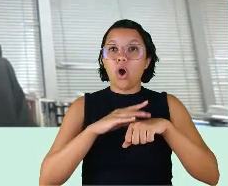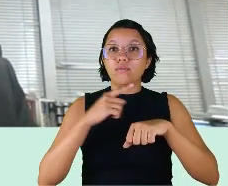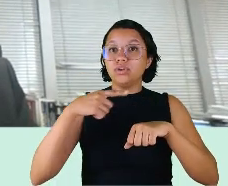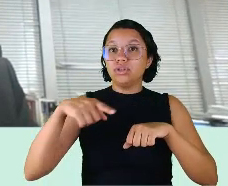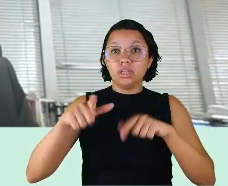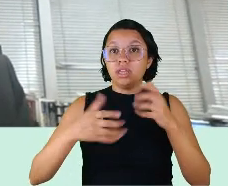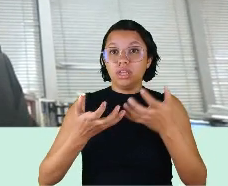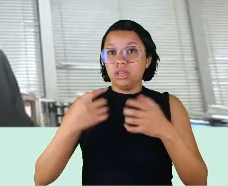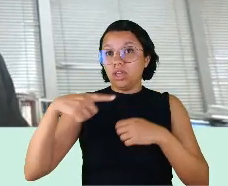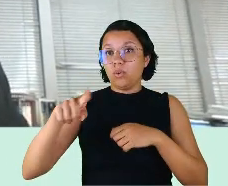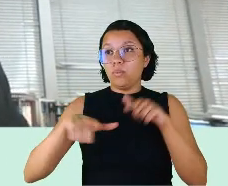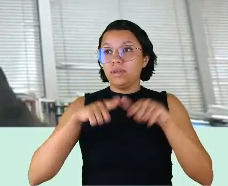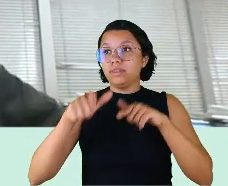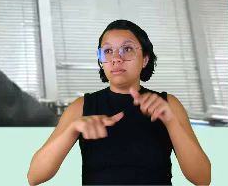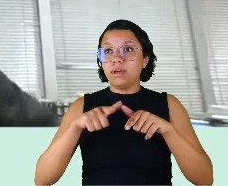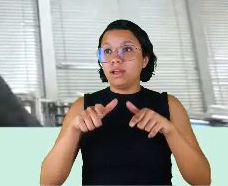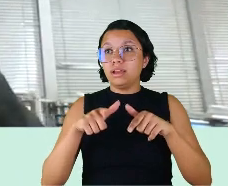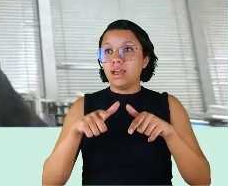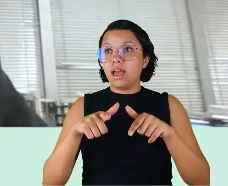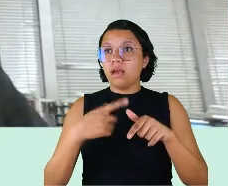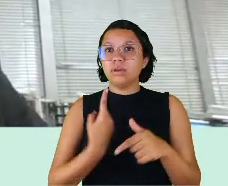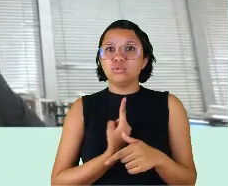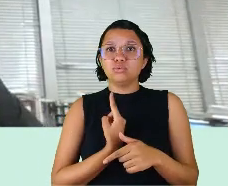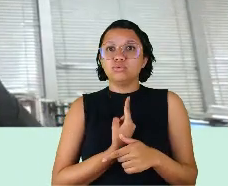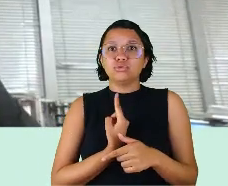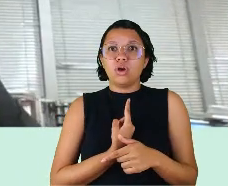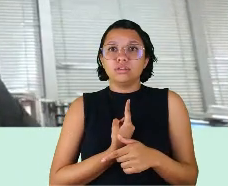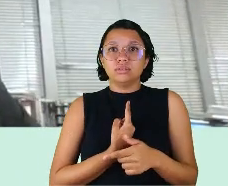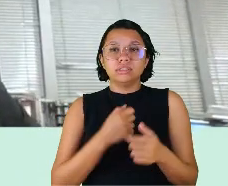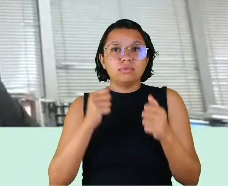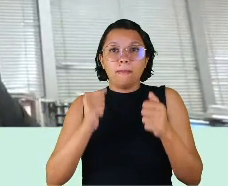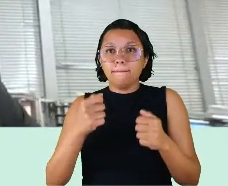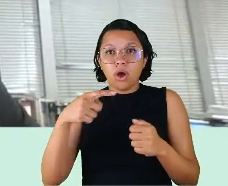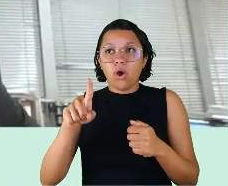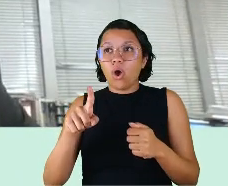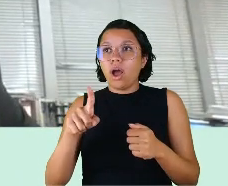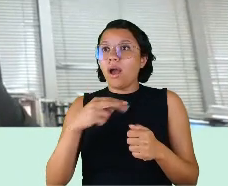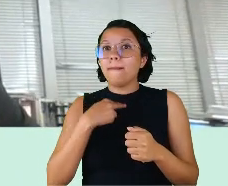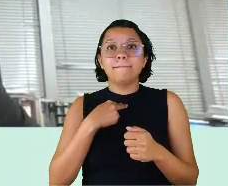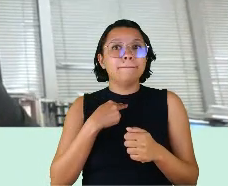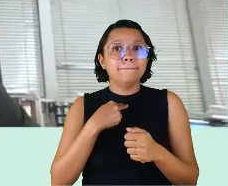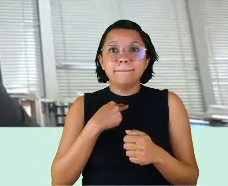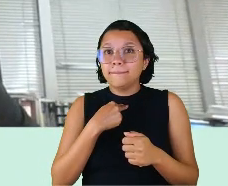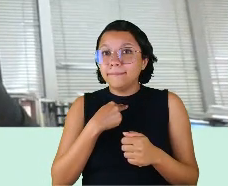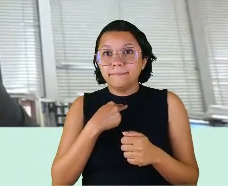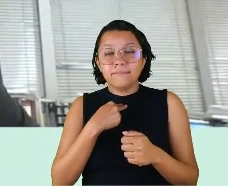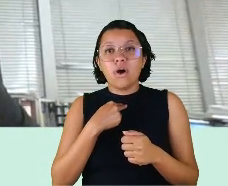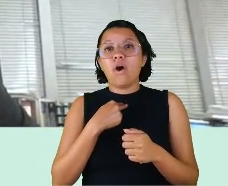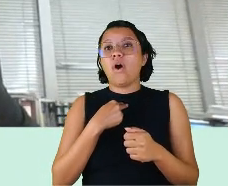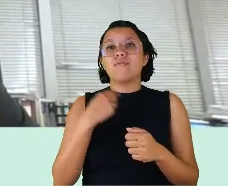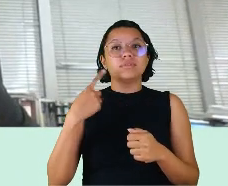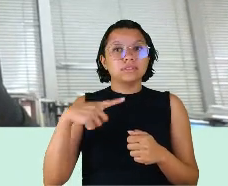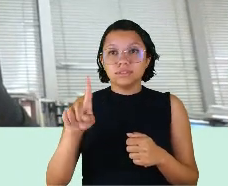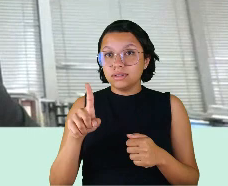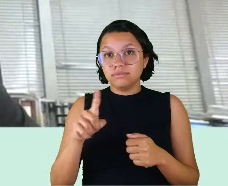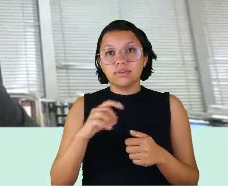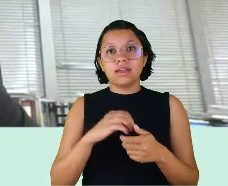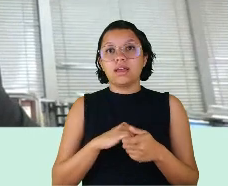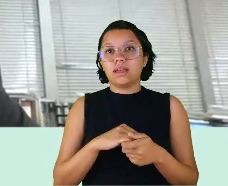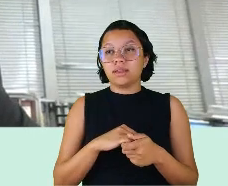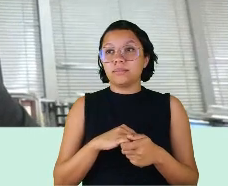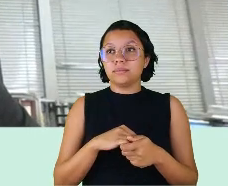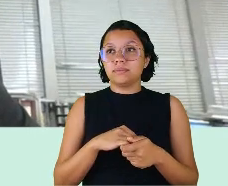ir trabalhar. Dizia, mas eu estou sozinho, eu posso ir. Não, você não pode, você não